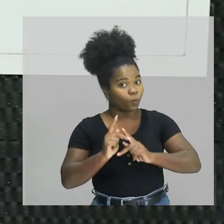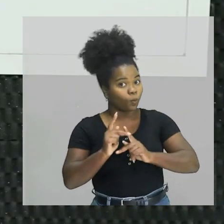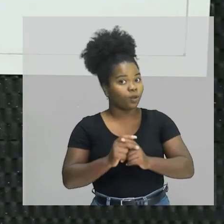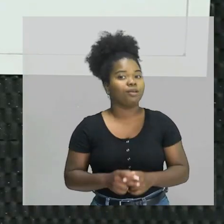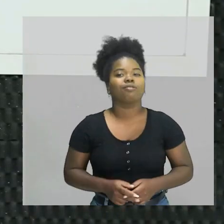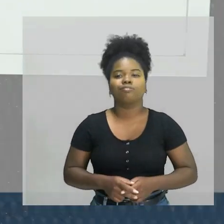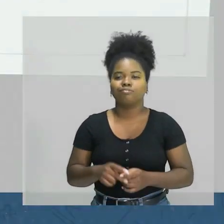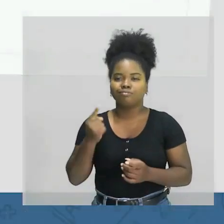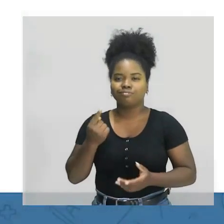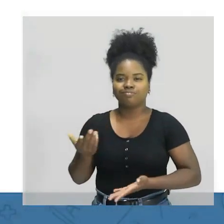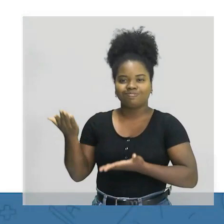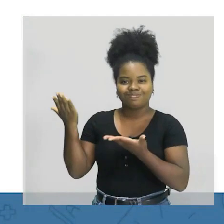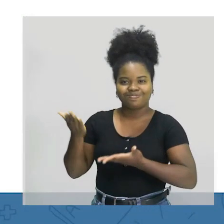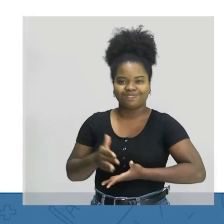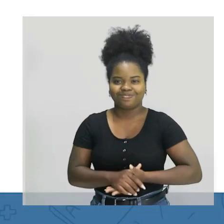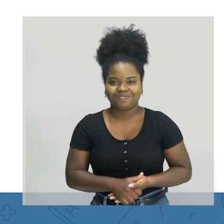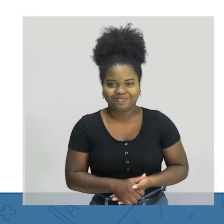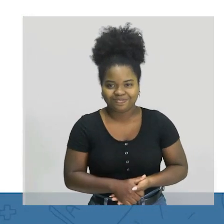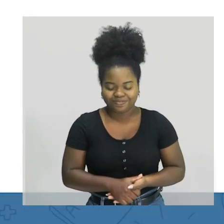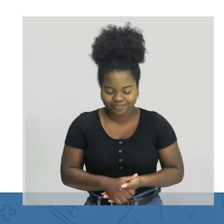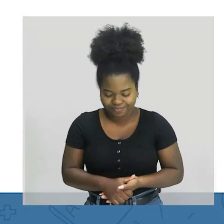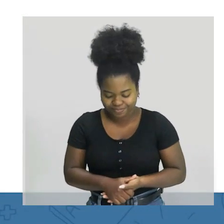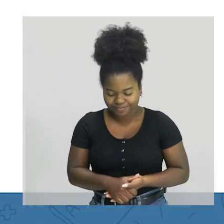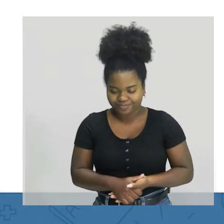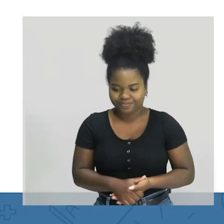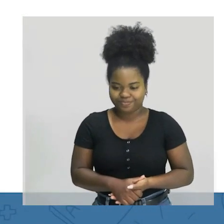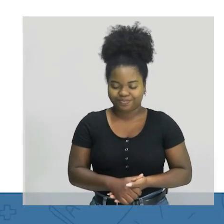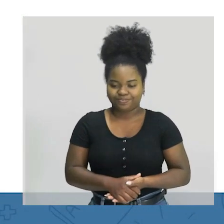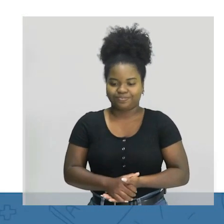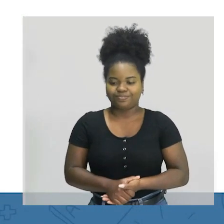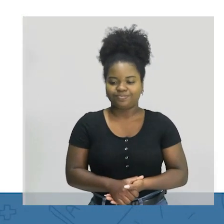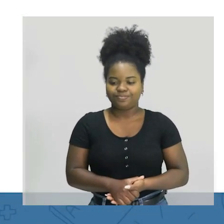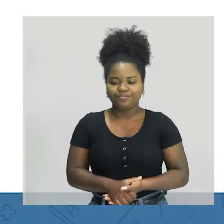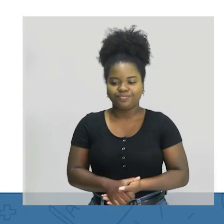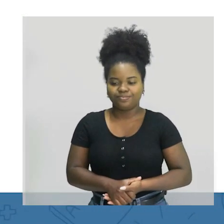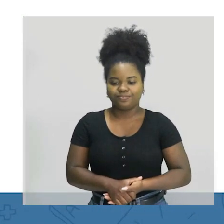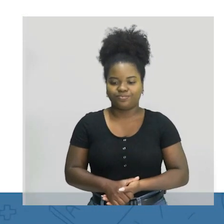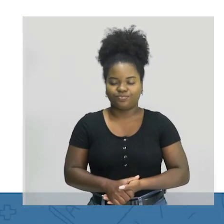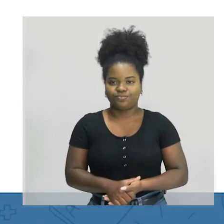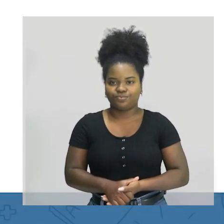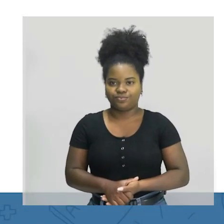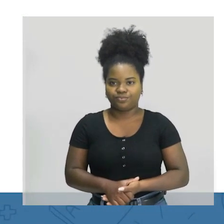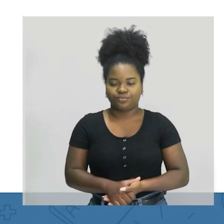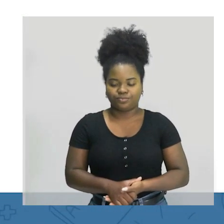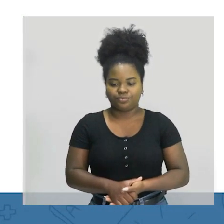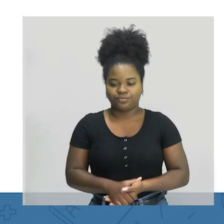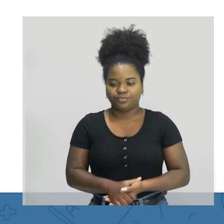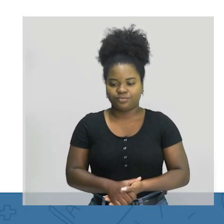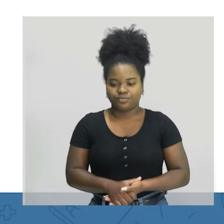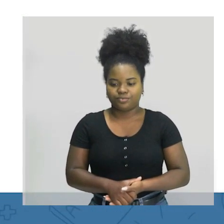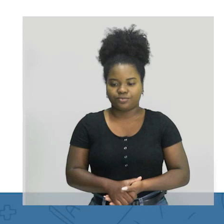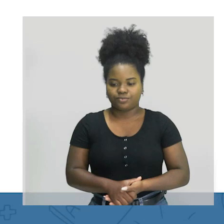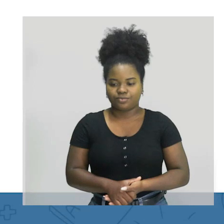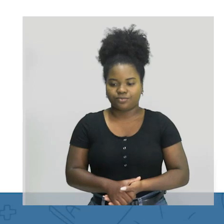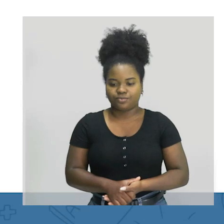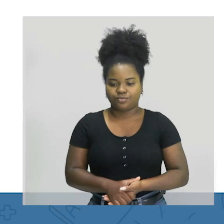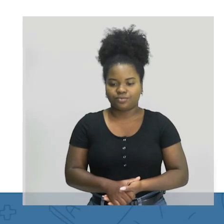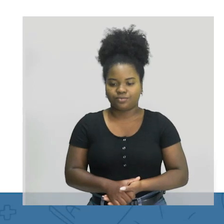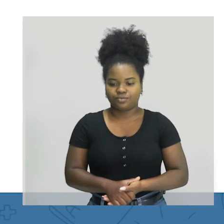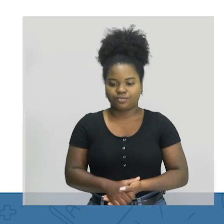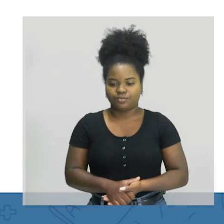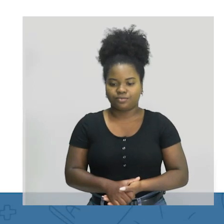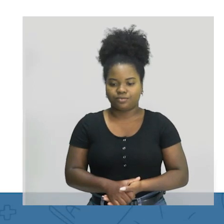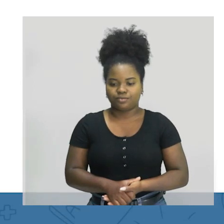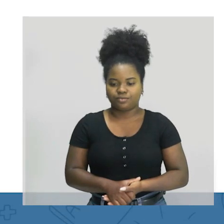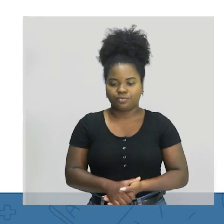só. Ao morrer o pai de João, Pedro e José, deixou uma herança, um terreno retangular de 3 km por 2